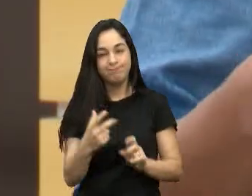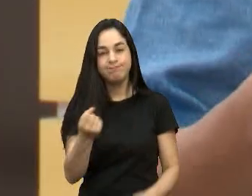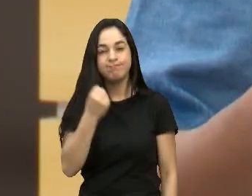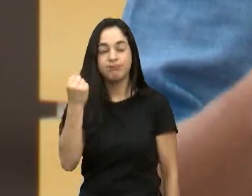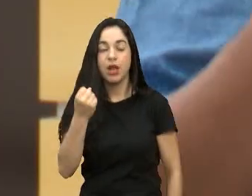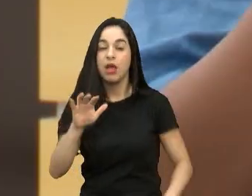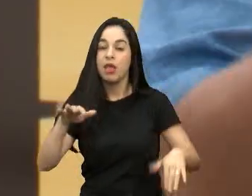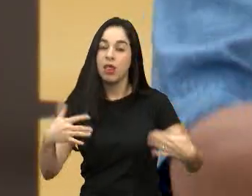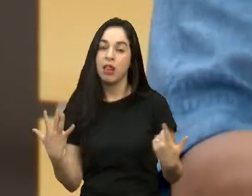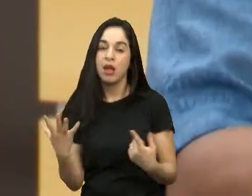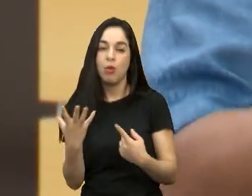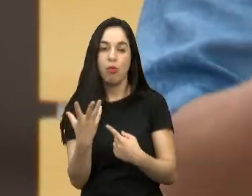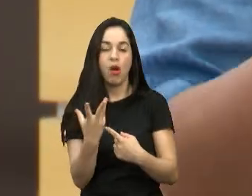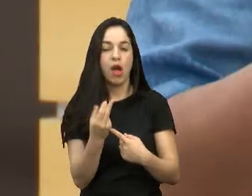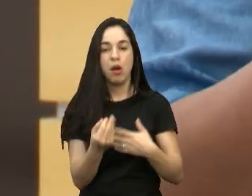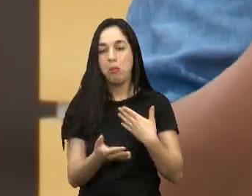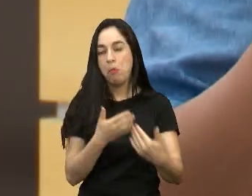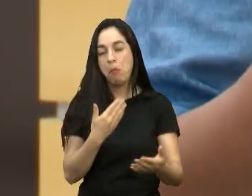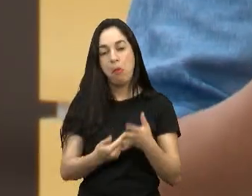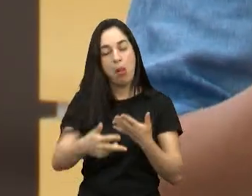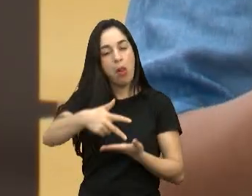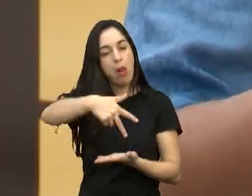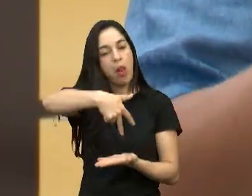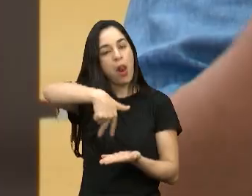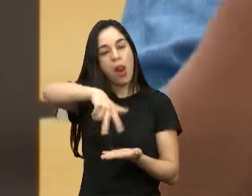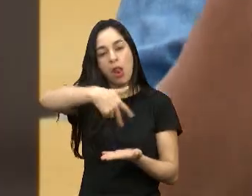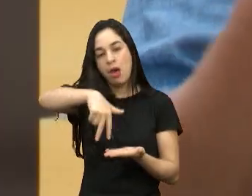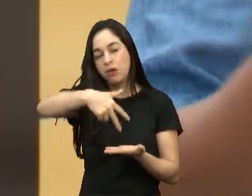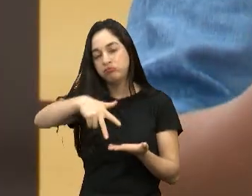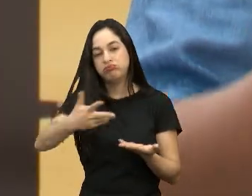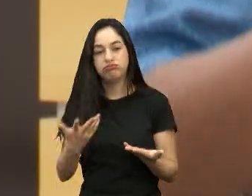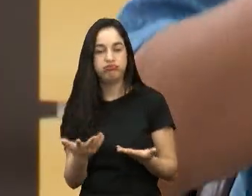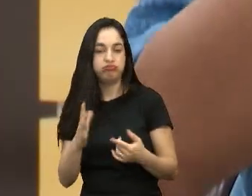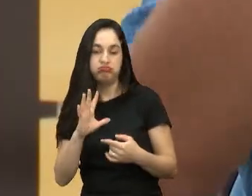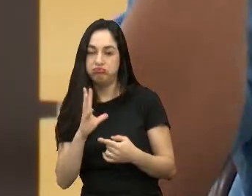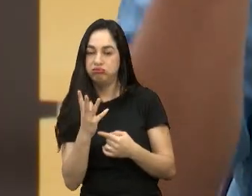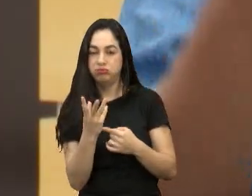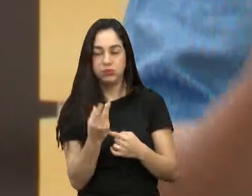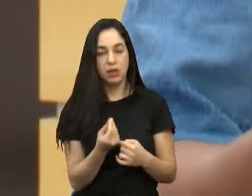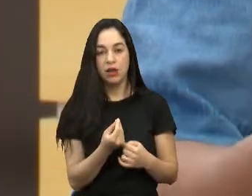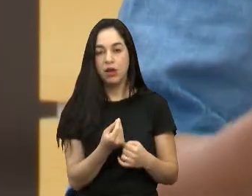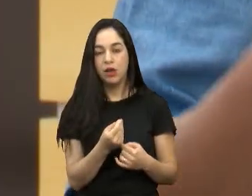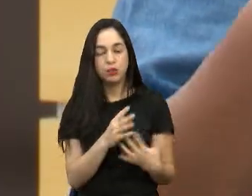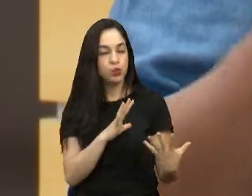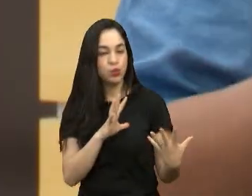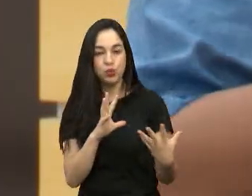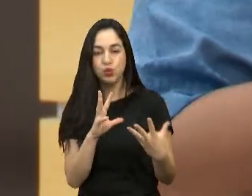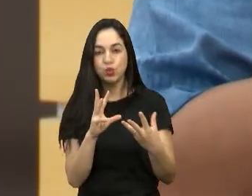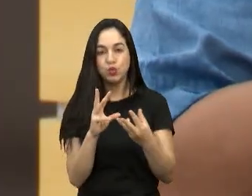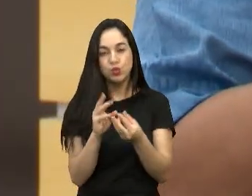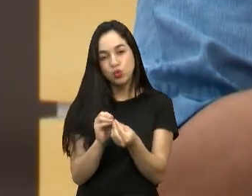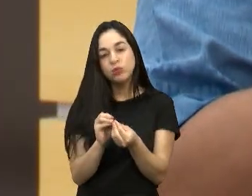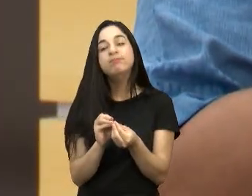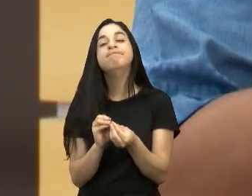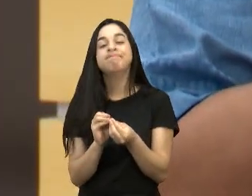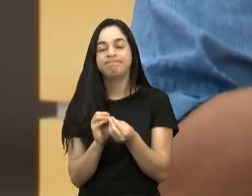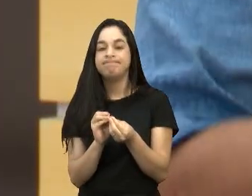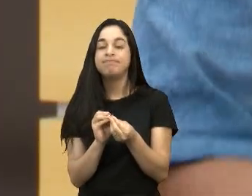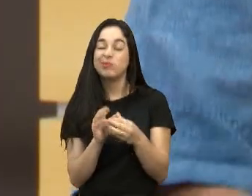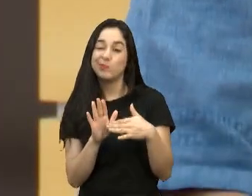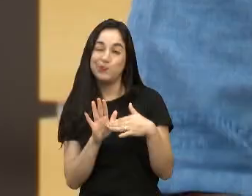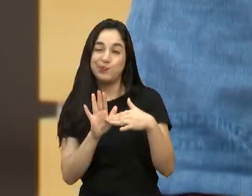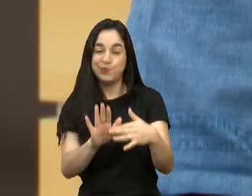no geral, seja no hip hop, em todos os seus âmbitos da arte universal, ela está aí para fazer